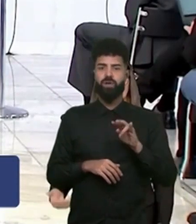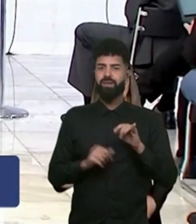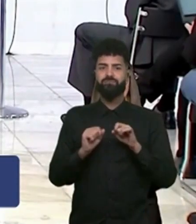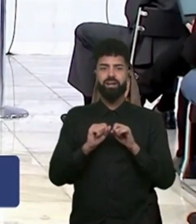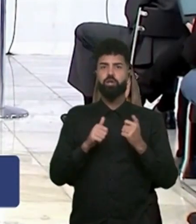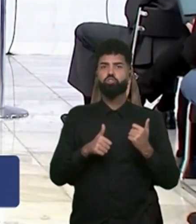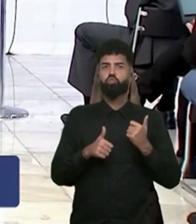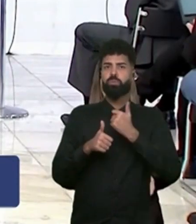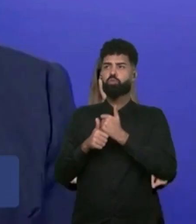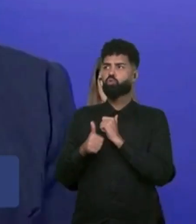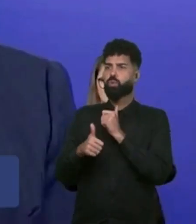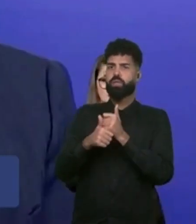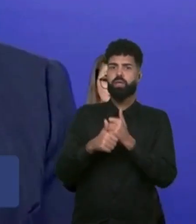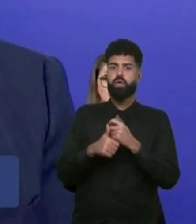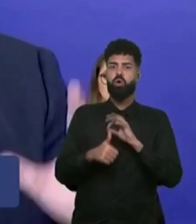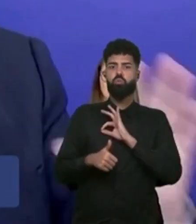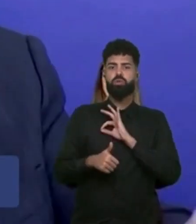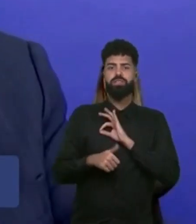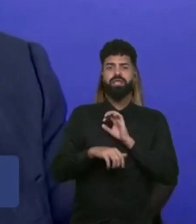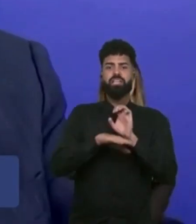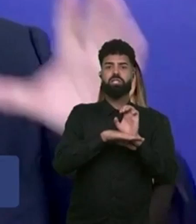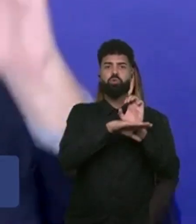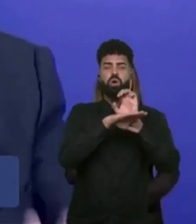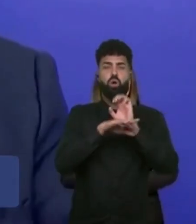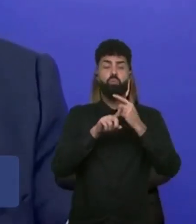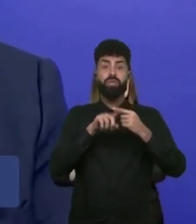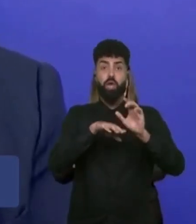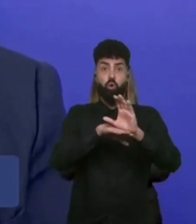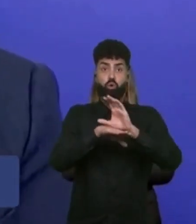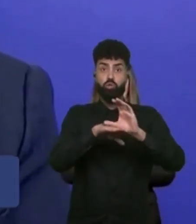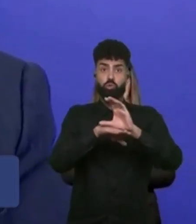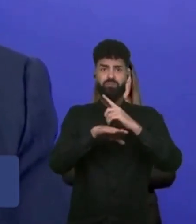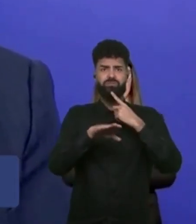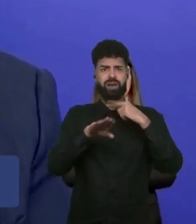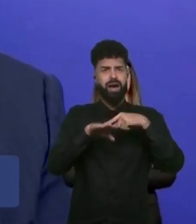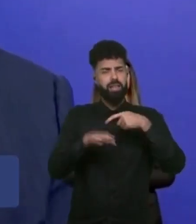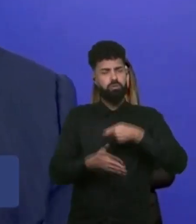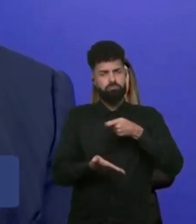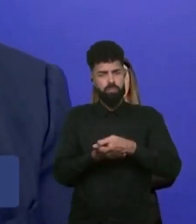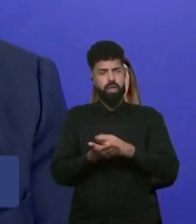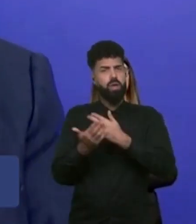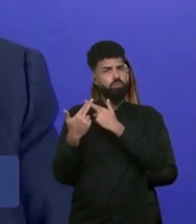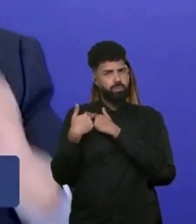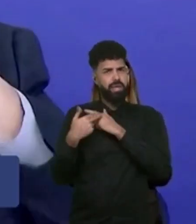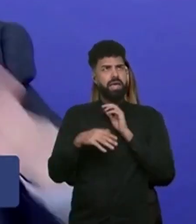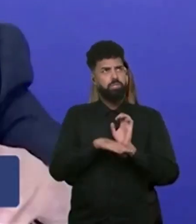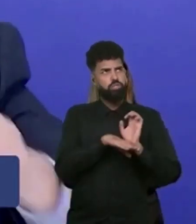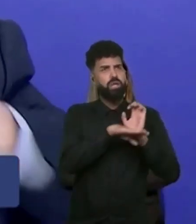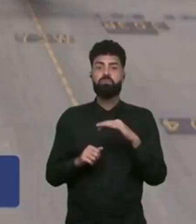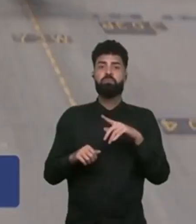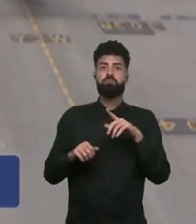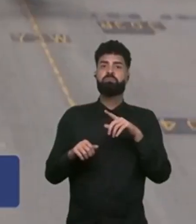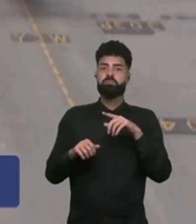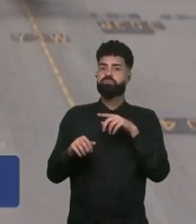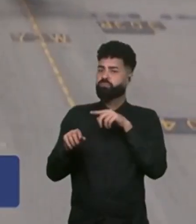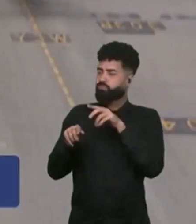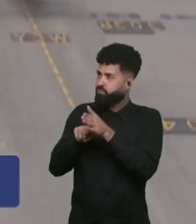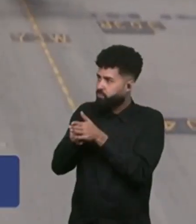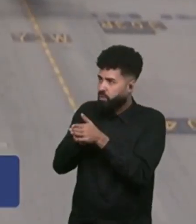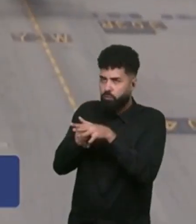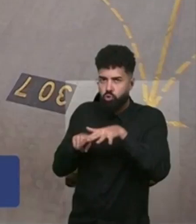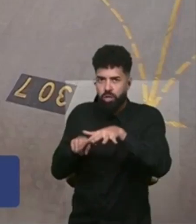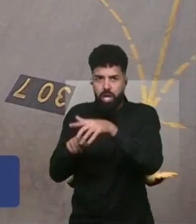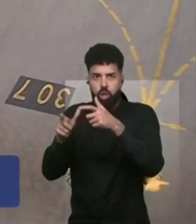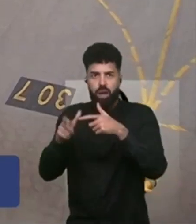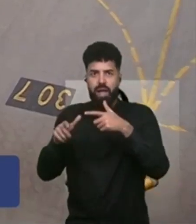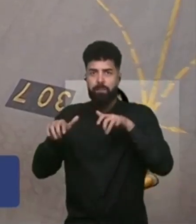de modernização tecnológica da atuação das forças em portos e aeroportos, além da criação de um comitê com o governo do Rio de